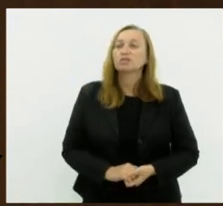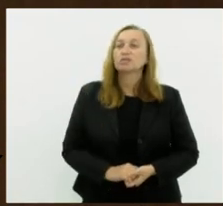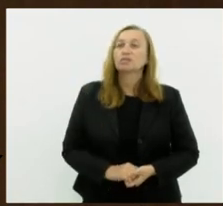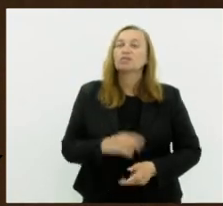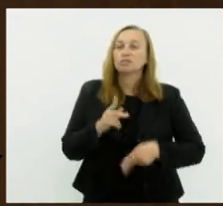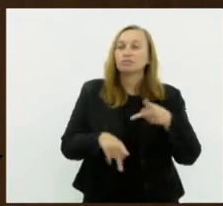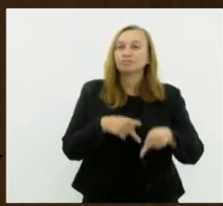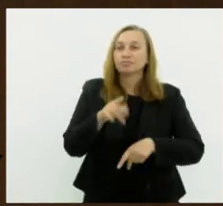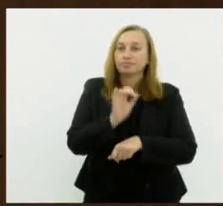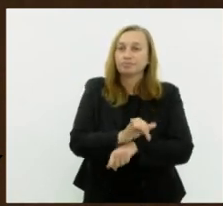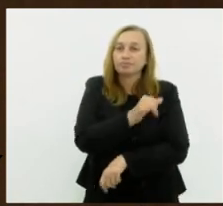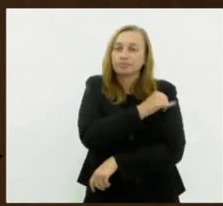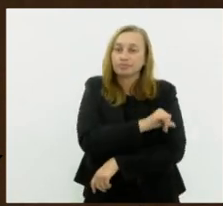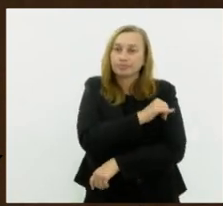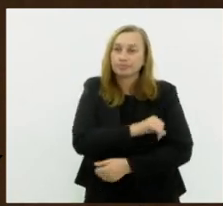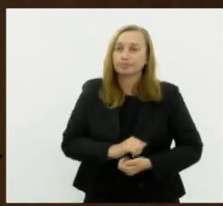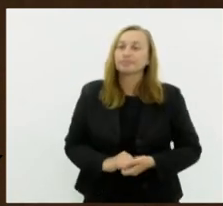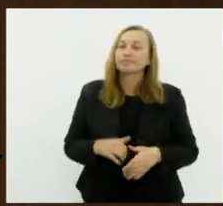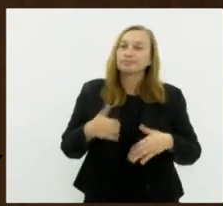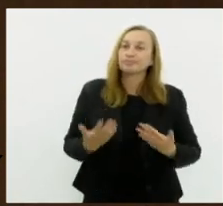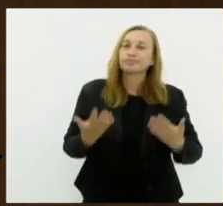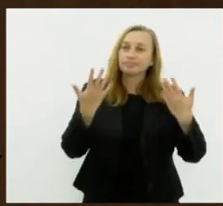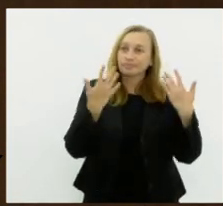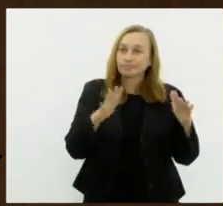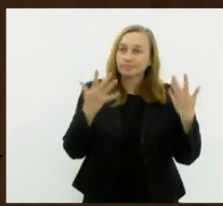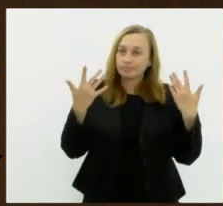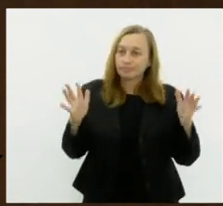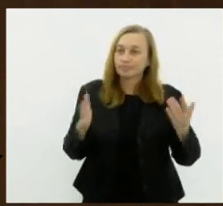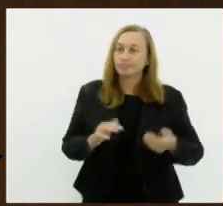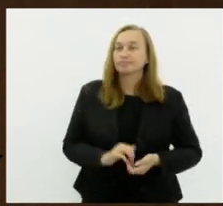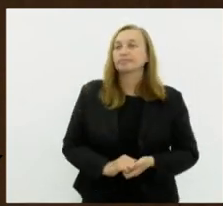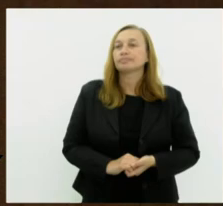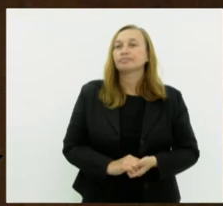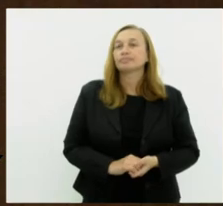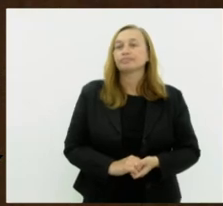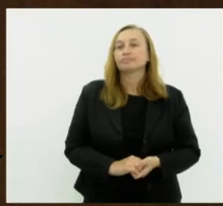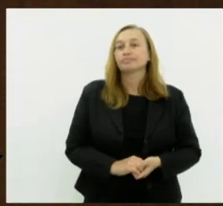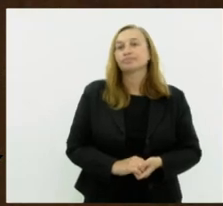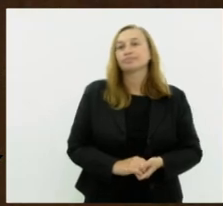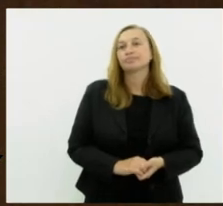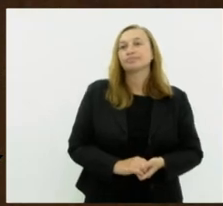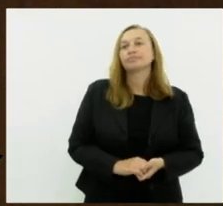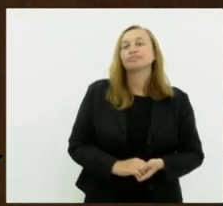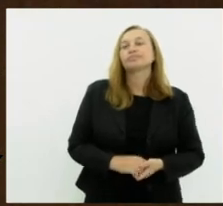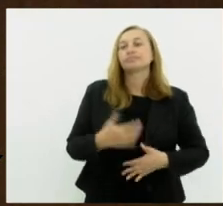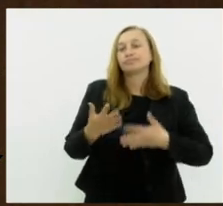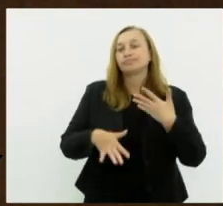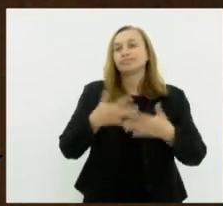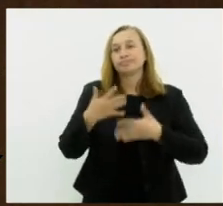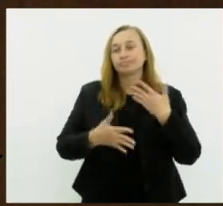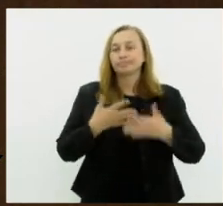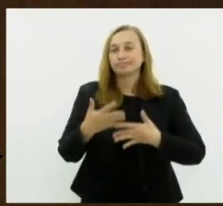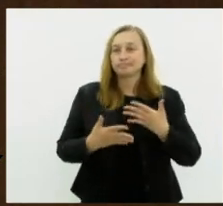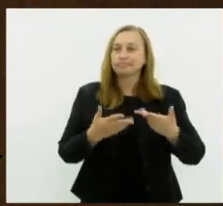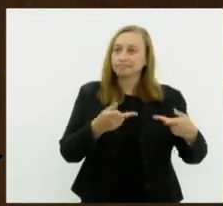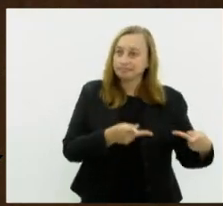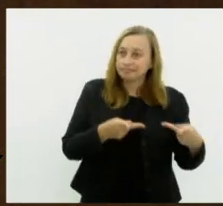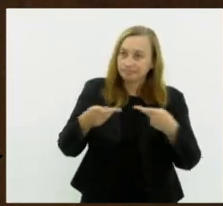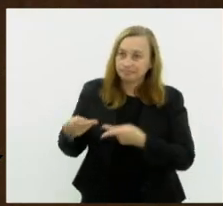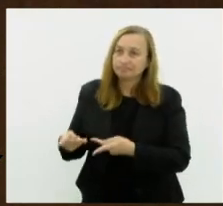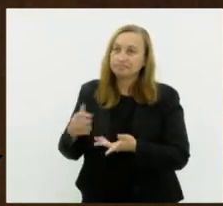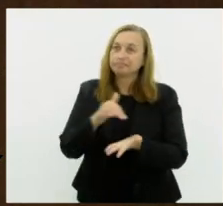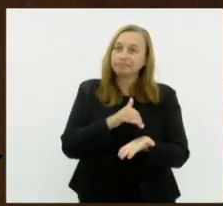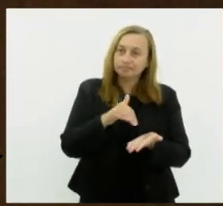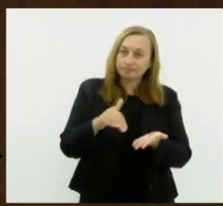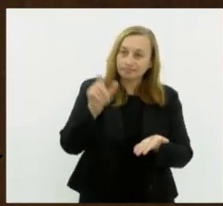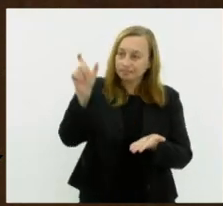povo do estado do Rio de Janeiro. Então, parabéns. Foi com bastante satisfação que eu visitei o